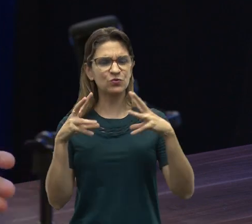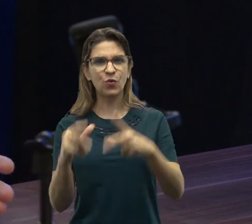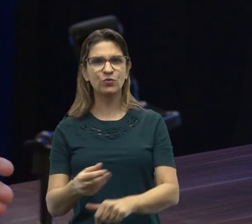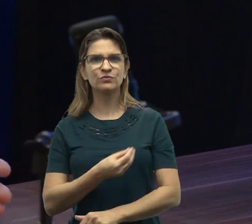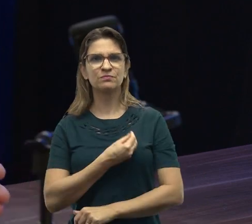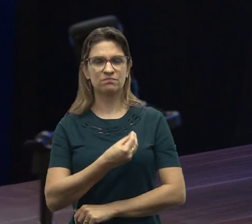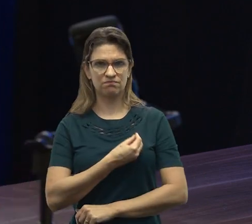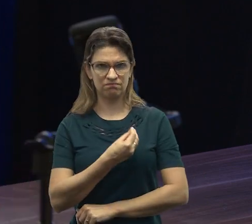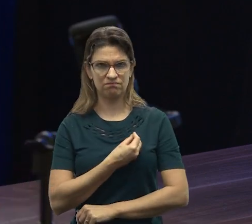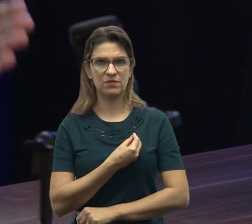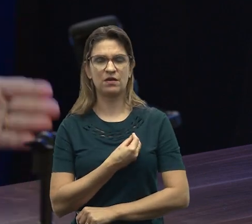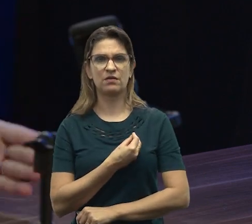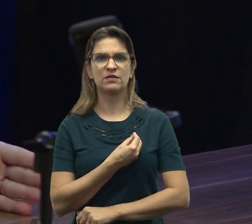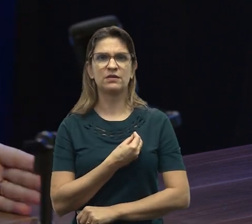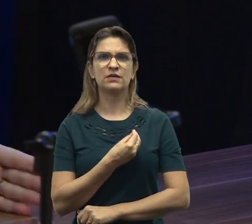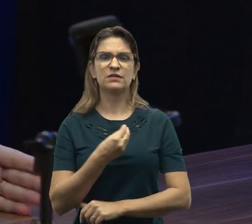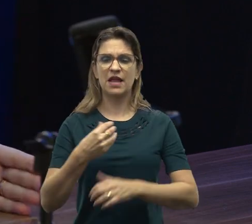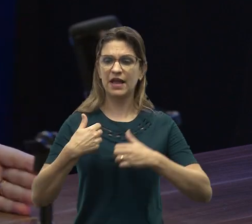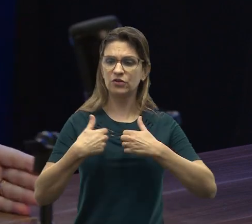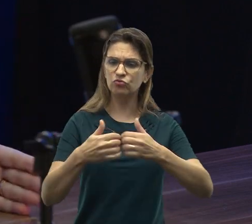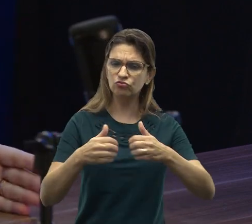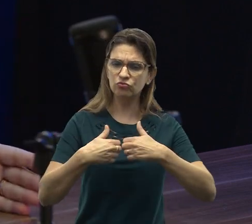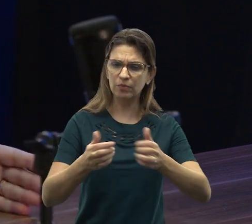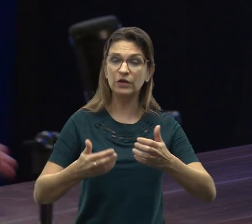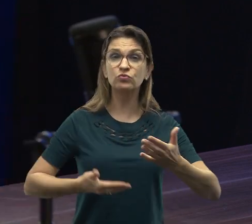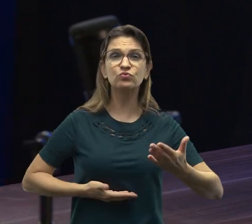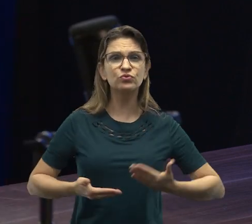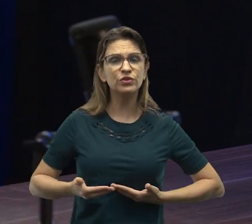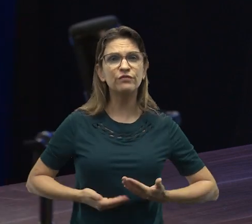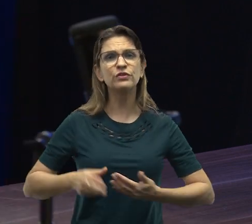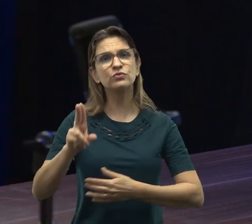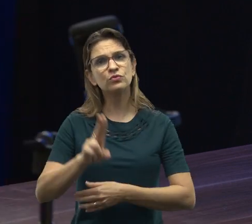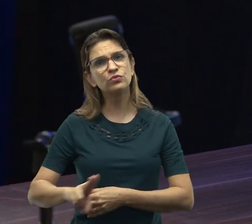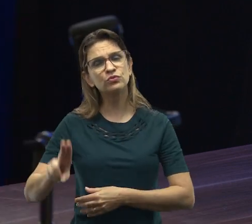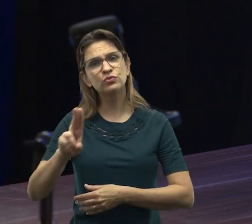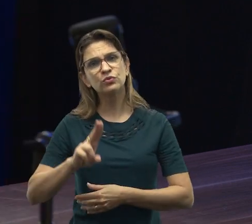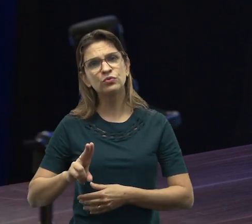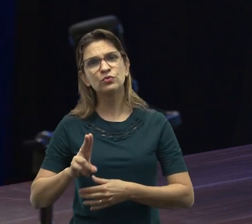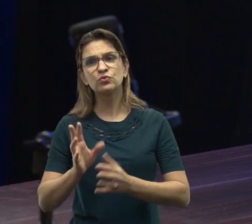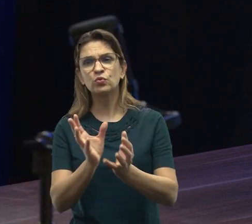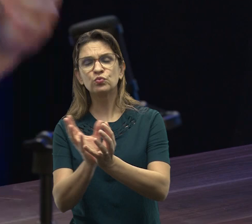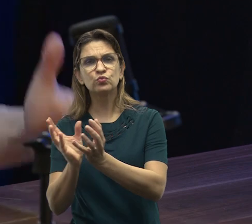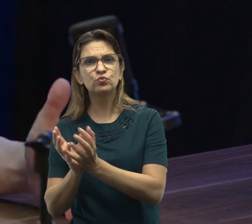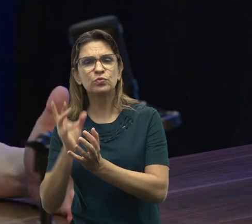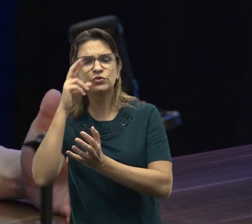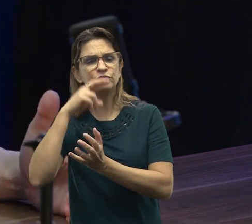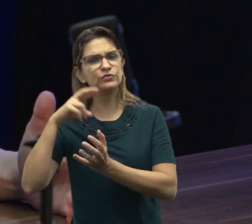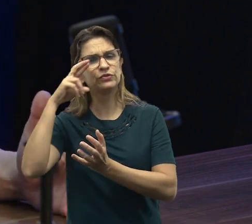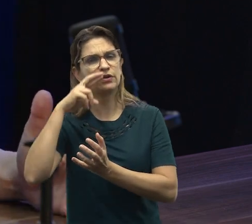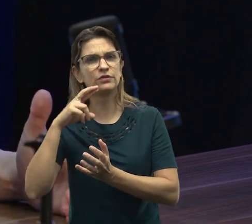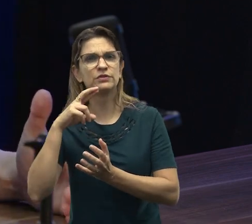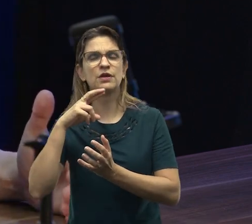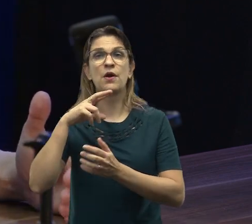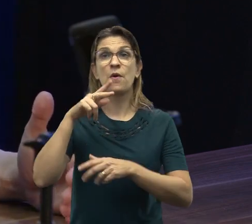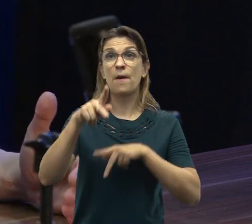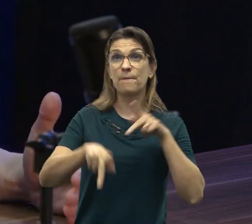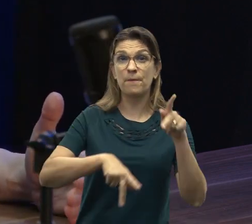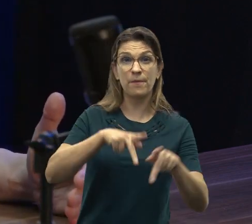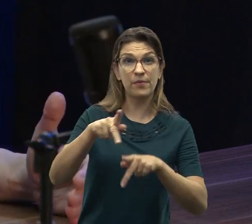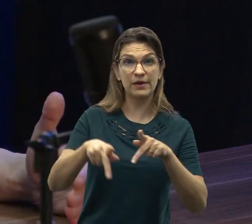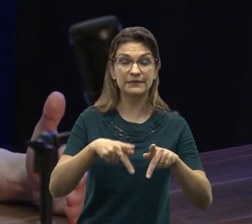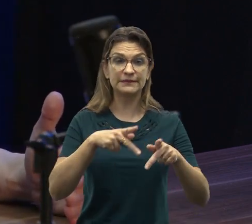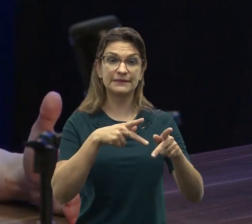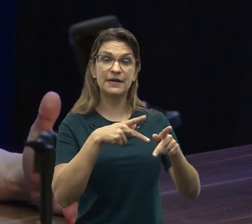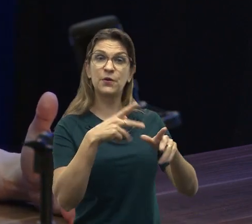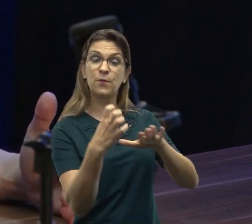no transporte coletivo, né? O transporte Guaicurus, as agências fiscalizadoras e reguladoras e a população. E isso é algo que a